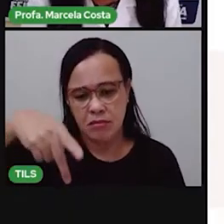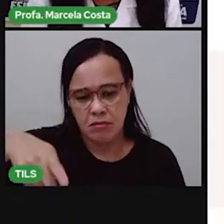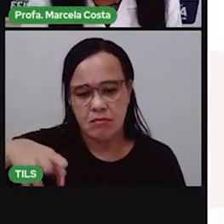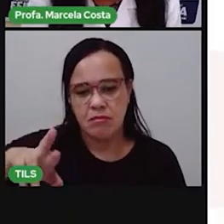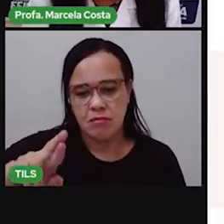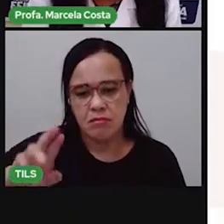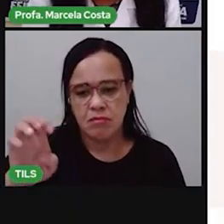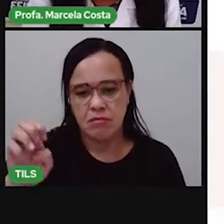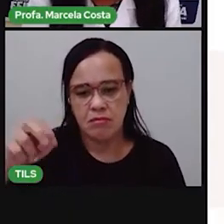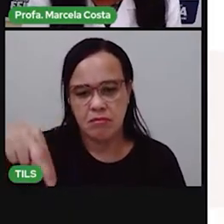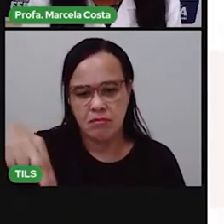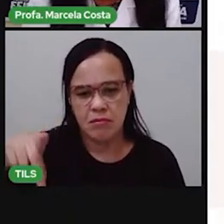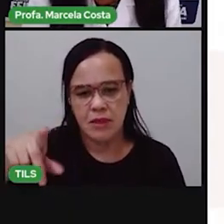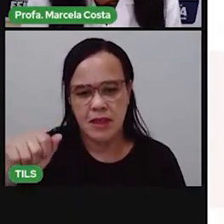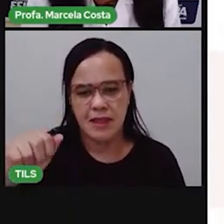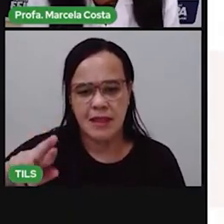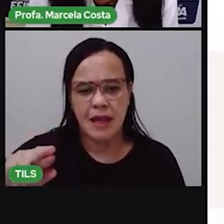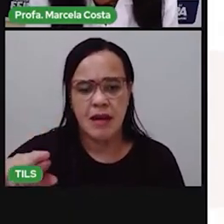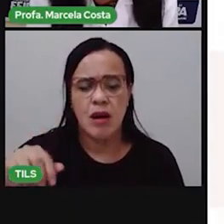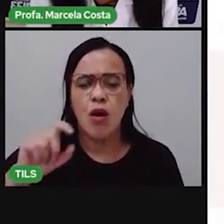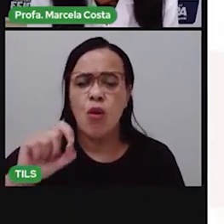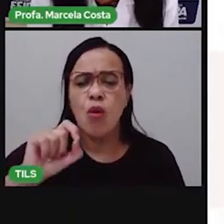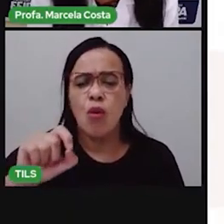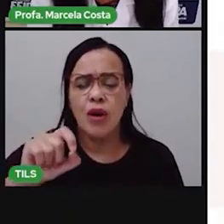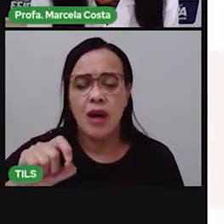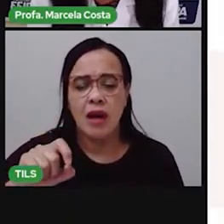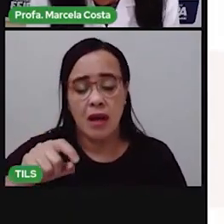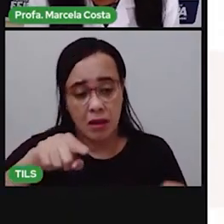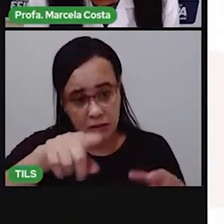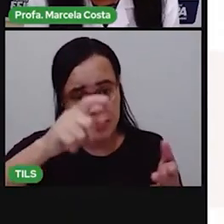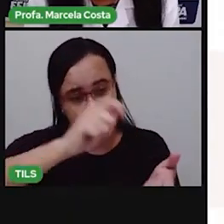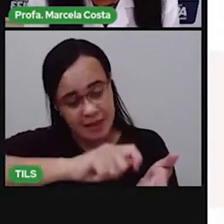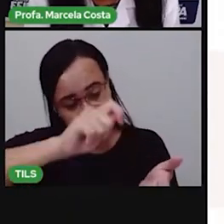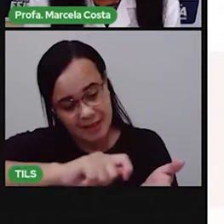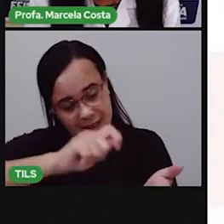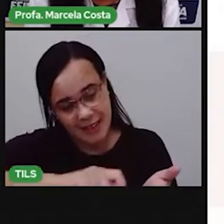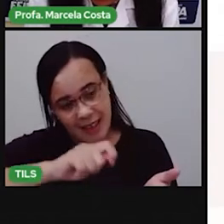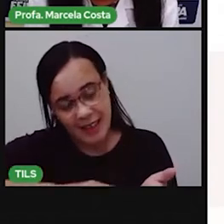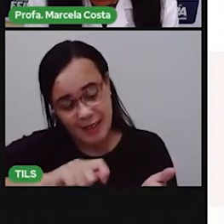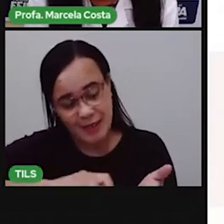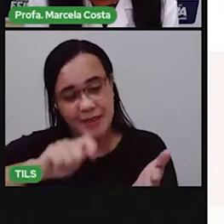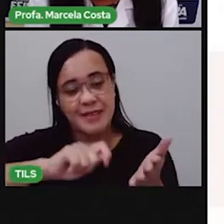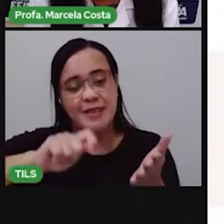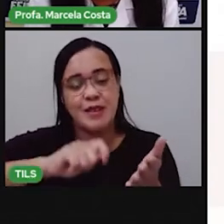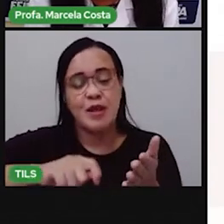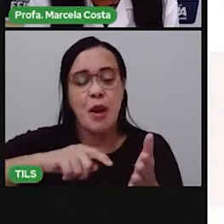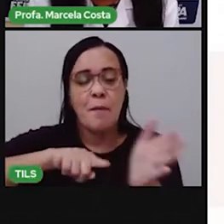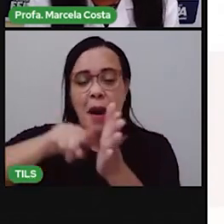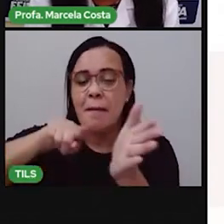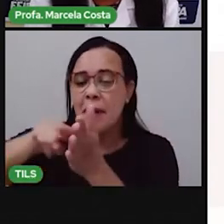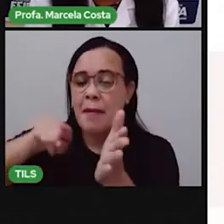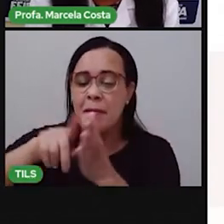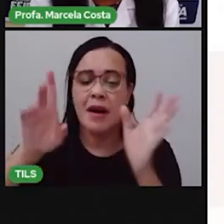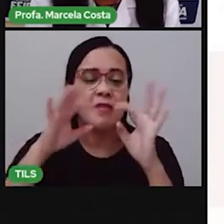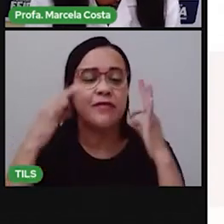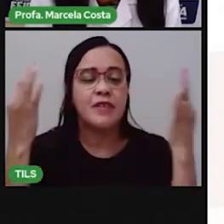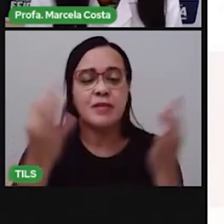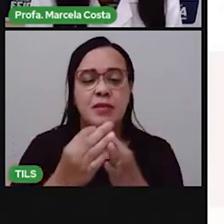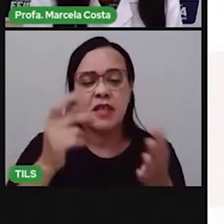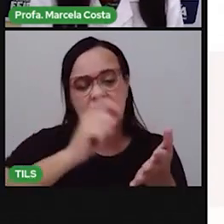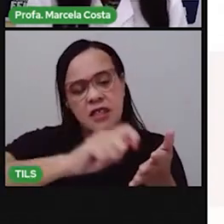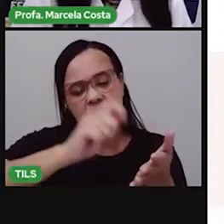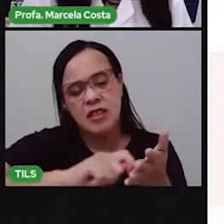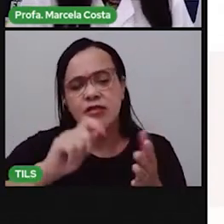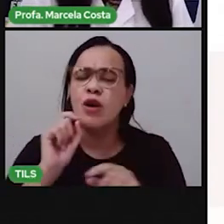Que sugestão você me dá? Escreva aí no chat, pergunte para o seu responsável, peça ajuda para escrever